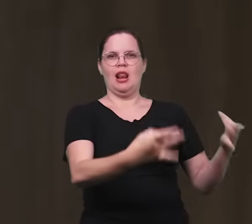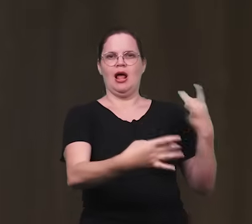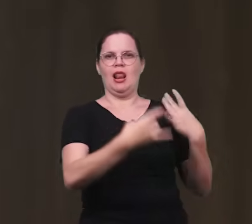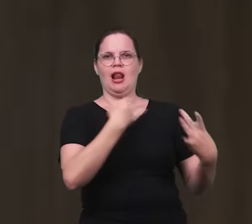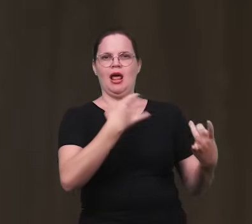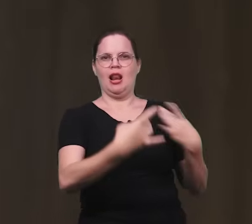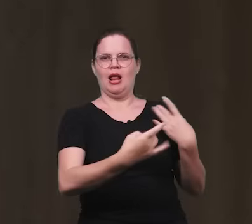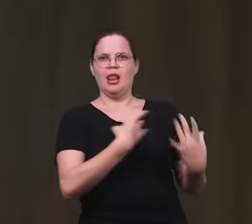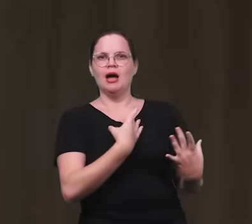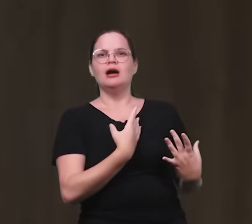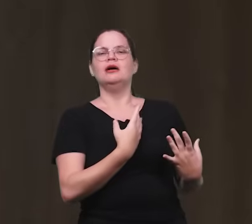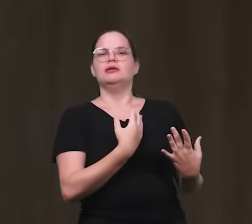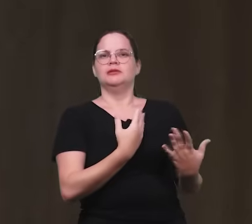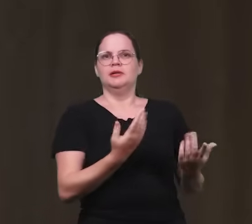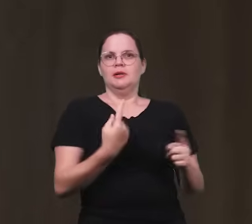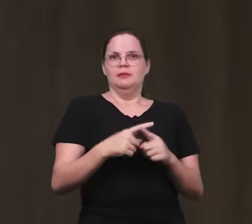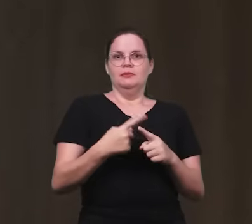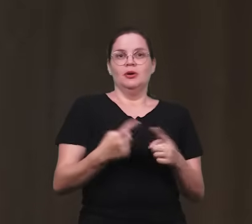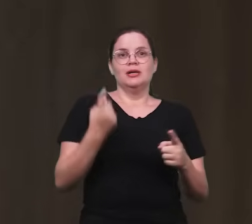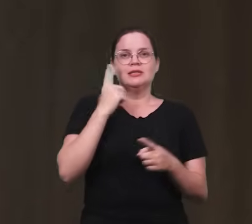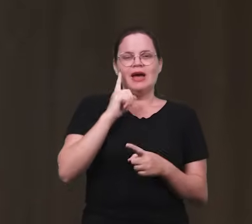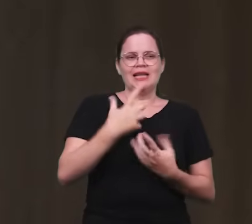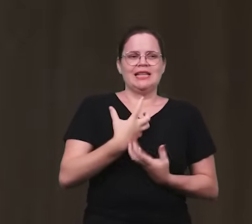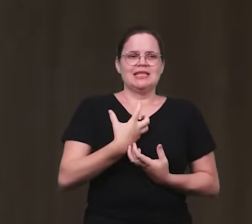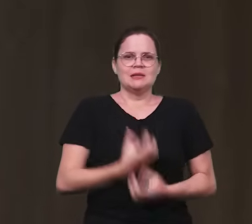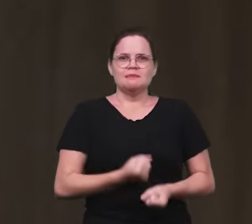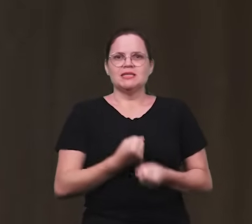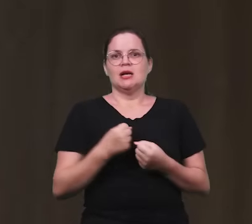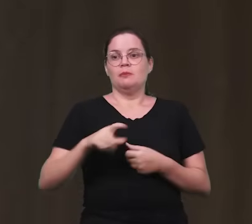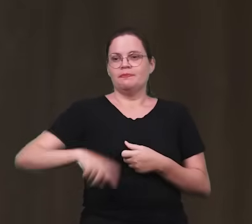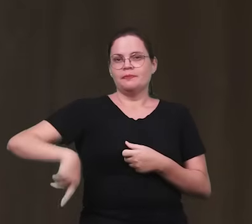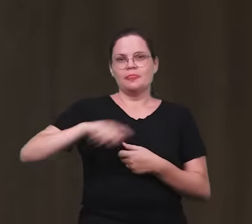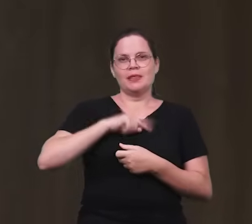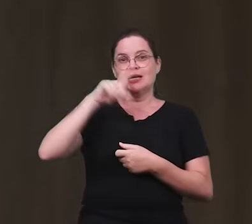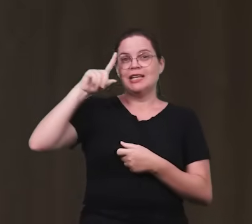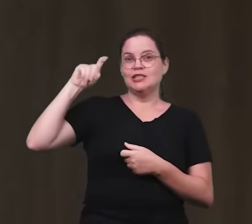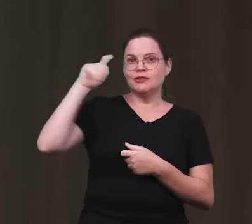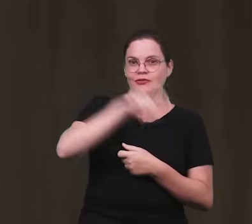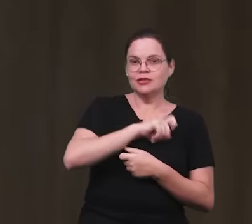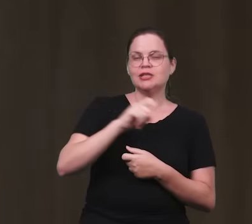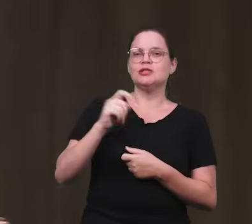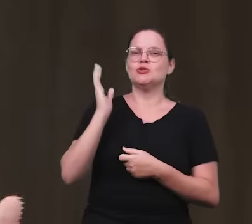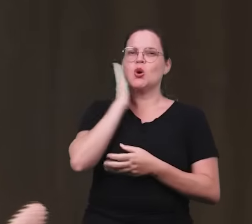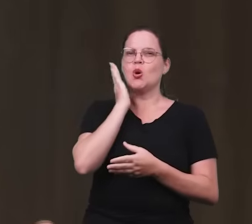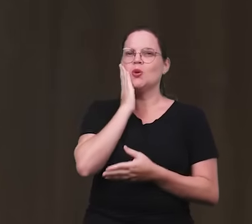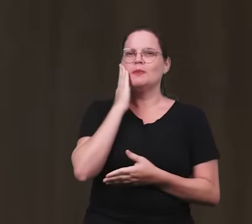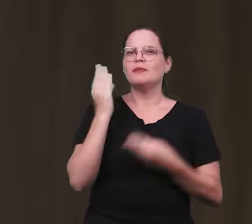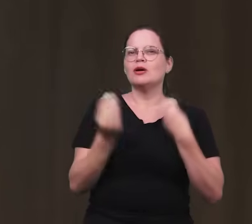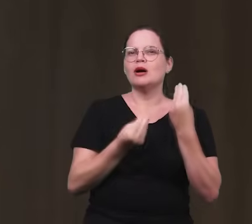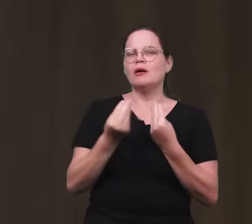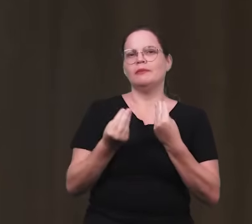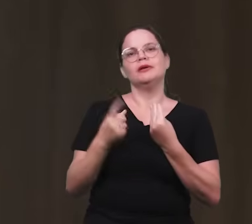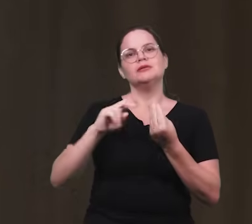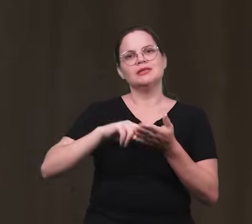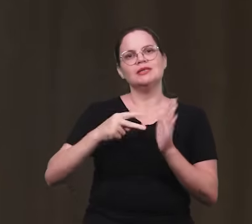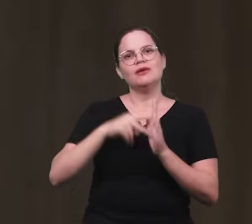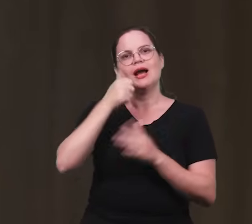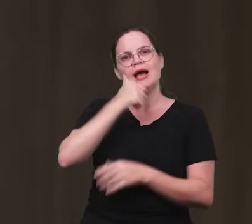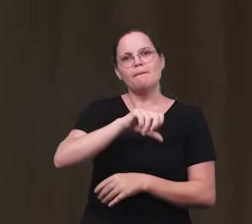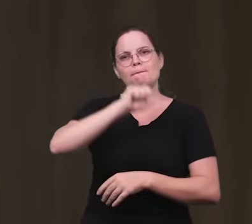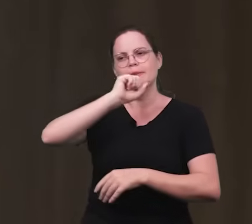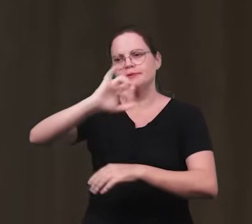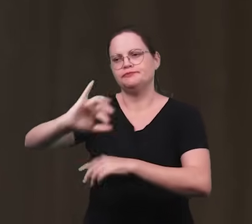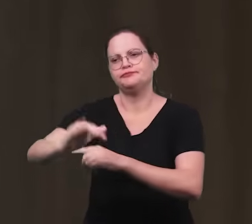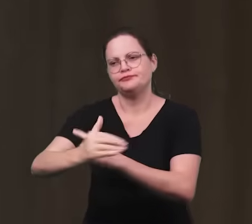sociais se tornam mais fortes. Quando vem a decepção, para eles é muito difícil lidar com essa situação. É o braço da mãe que acolhe,